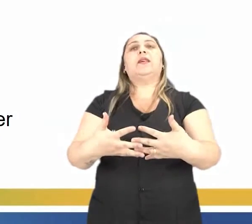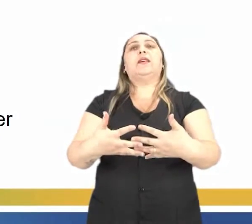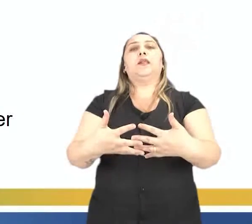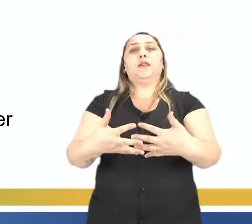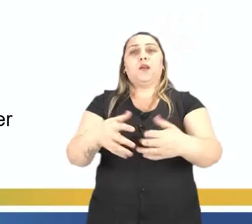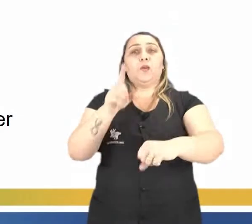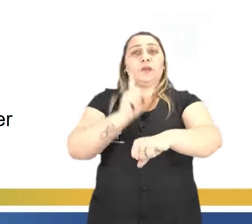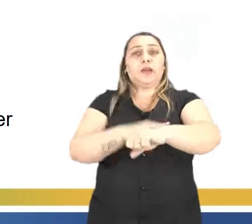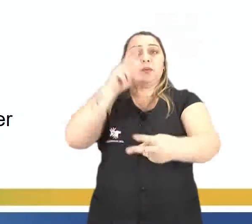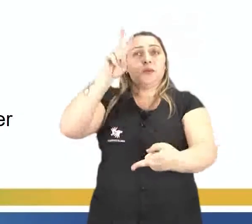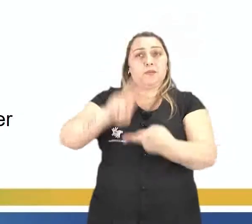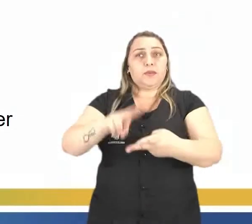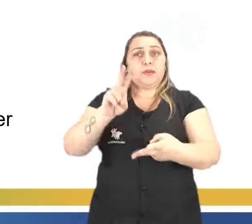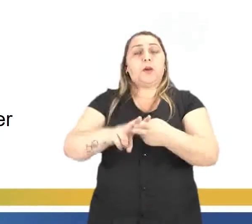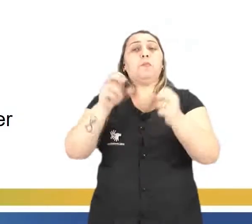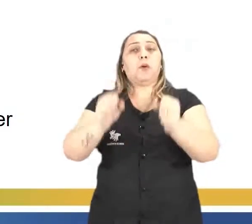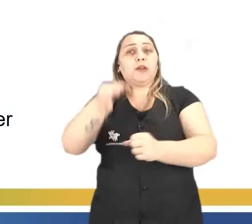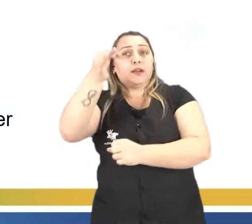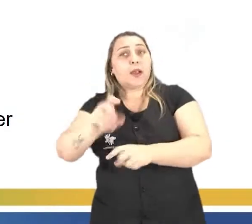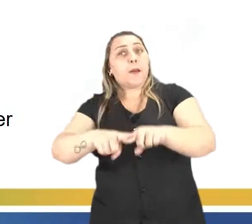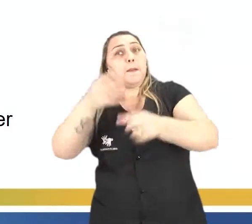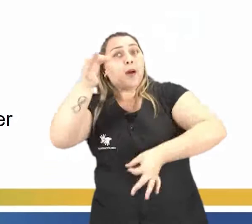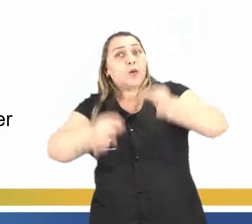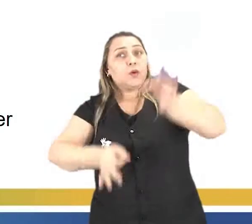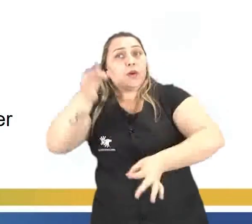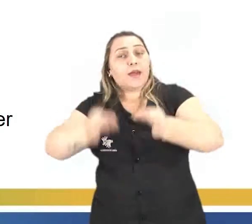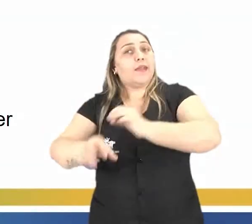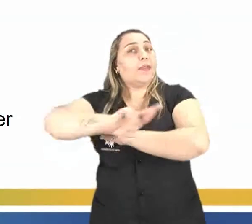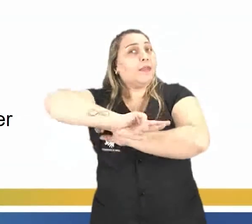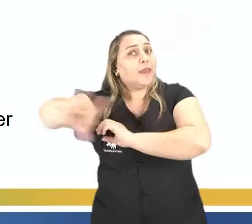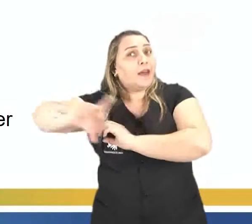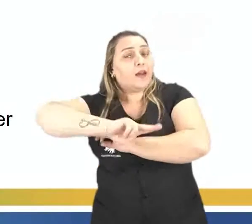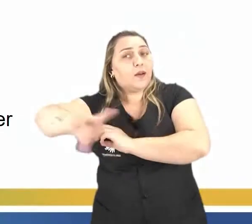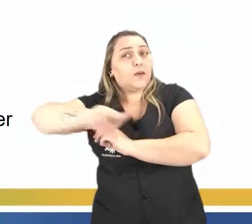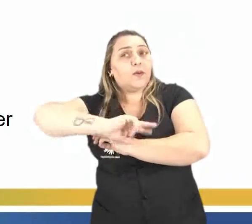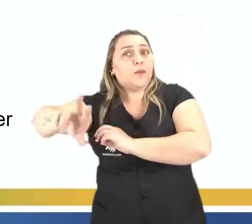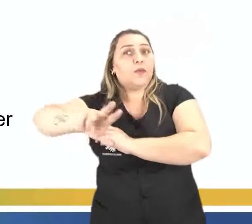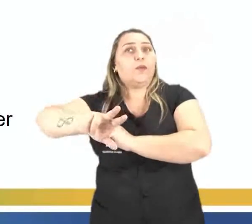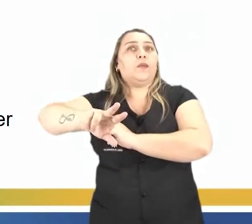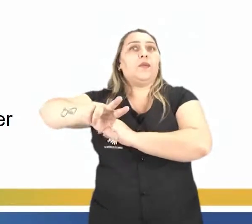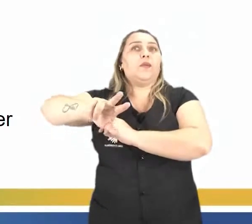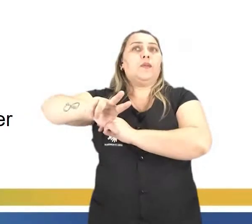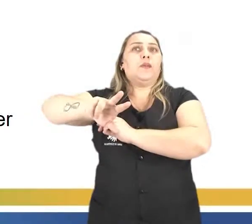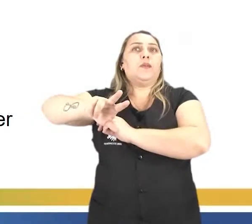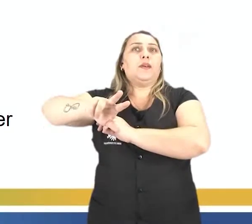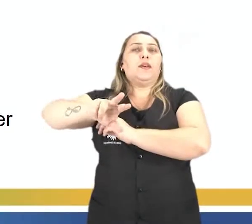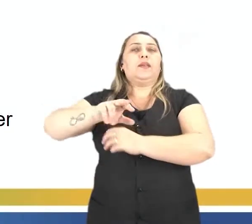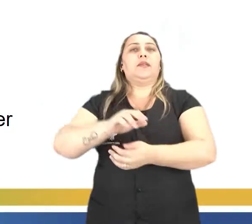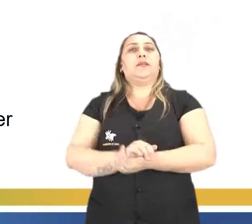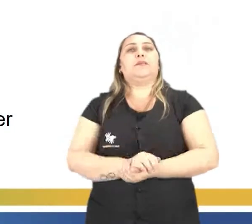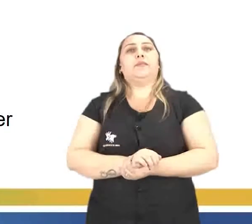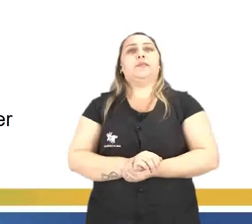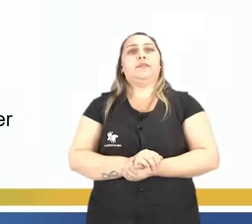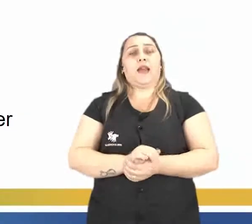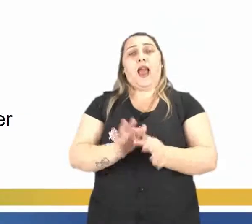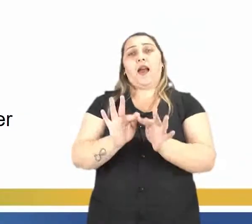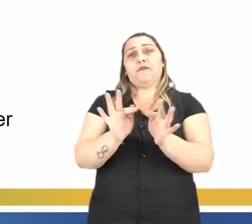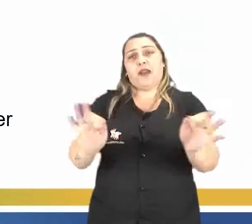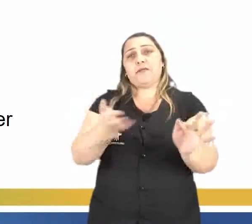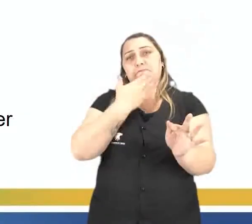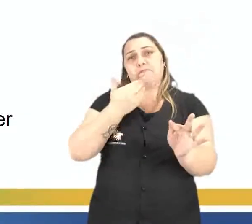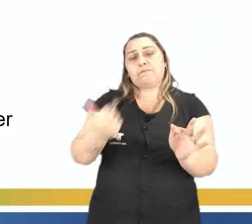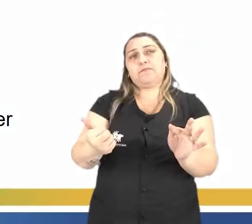sentença poderá ser justa, mas o juiz não o é de maneira nenhuma. Porque a frase até sai melhor,